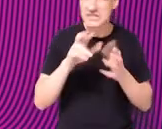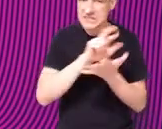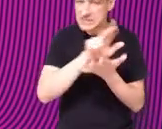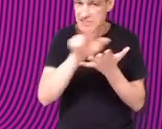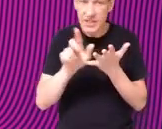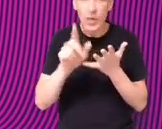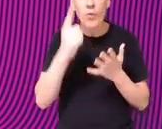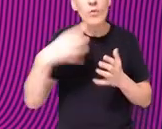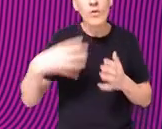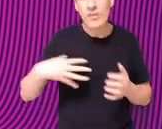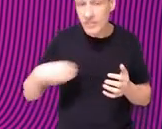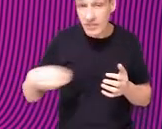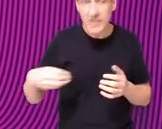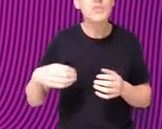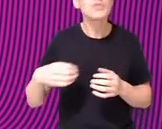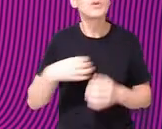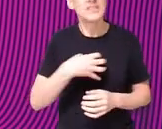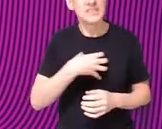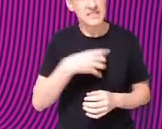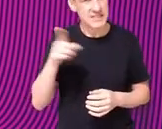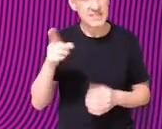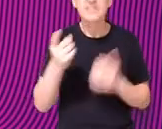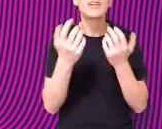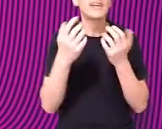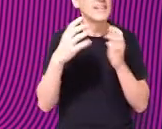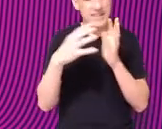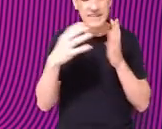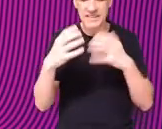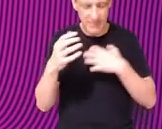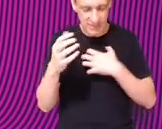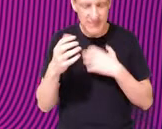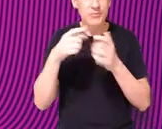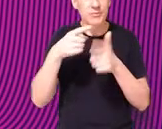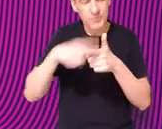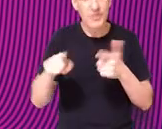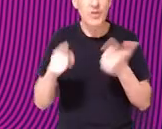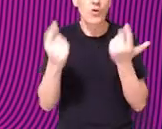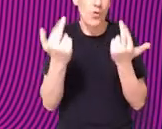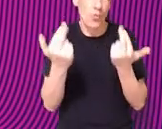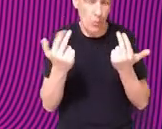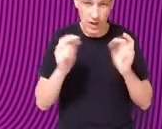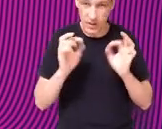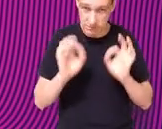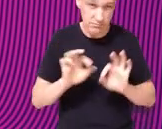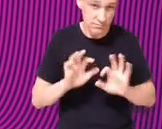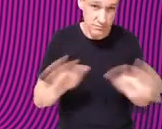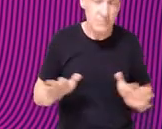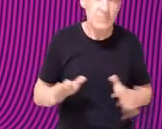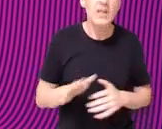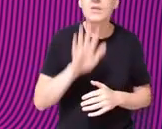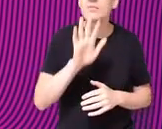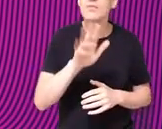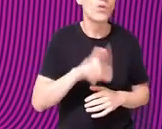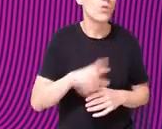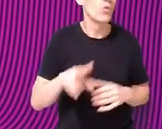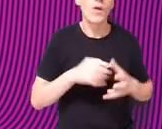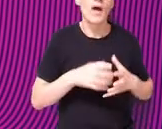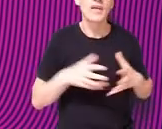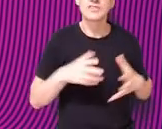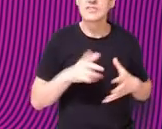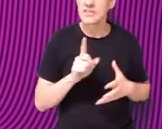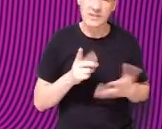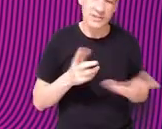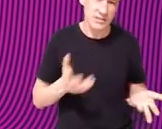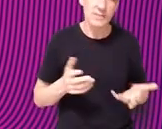padrão típico de hipertrófica, mas o padrão que nós temos no momento é de dilatada. Uma hipertrófica pode evoluir para uma